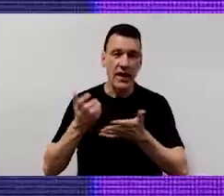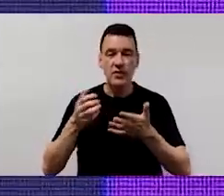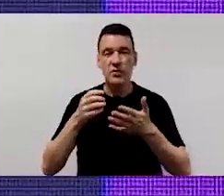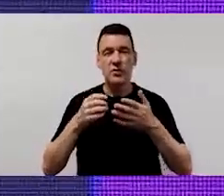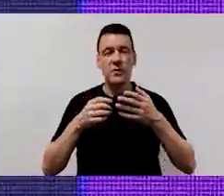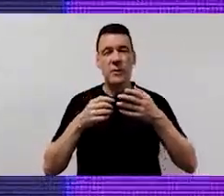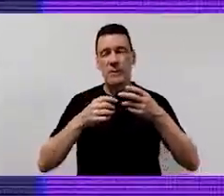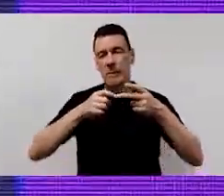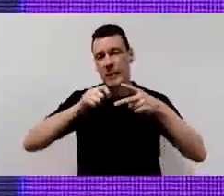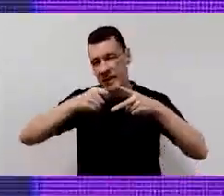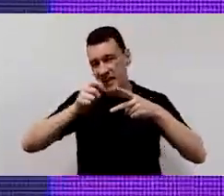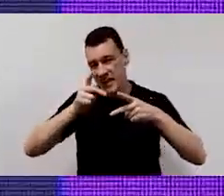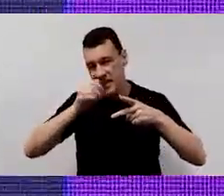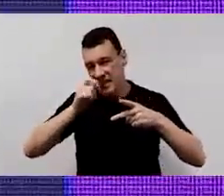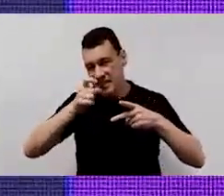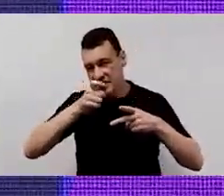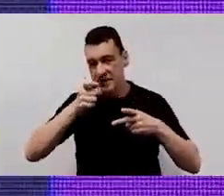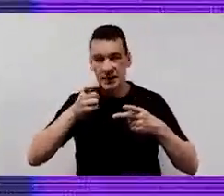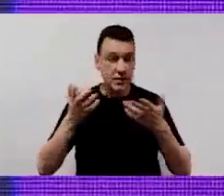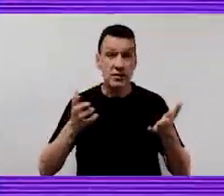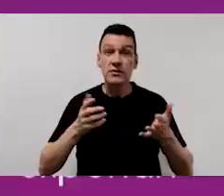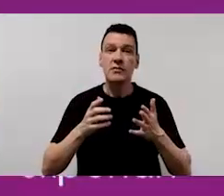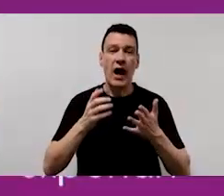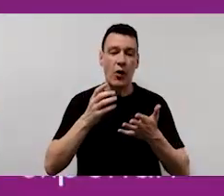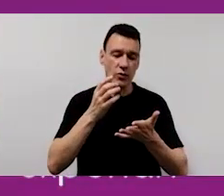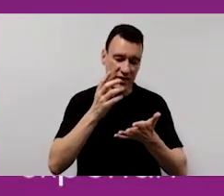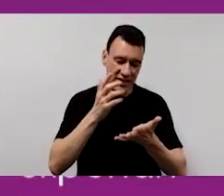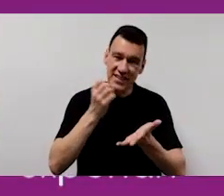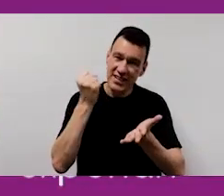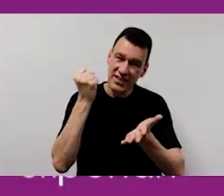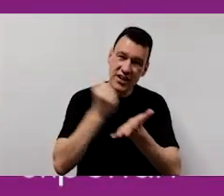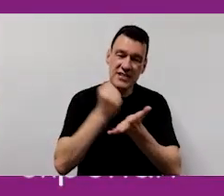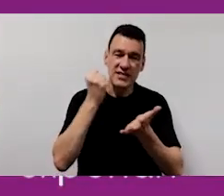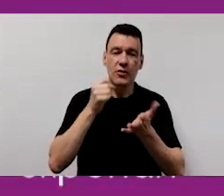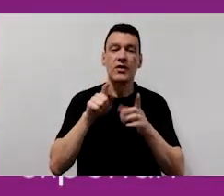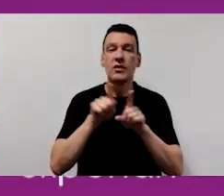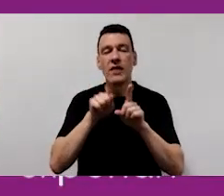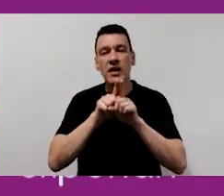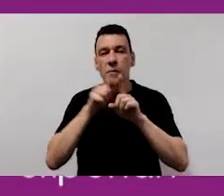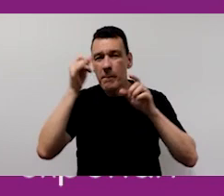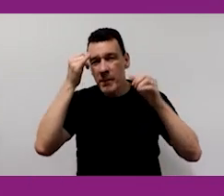autenticação e prevenção é estratégico para o negócio de vocês.